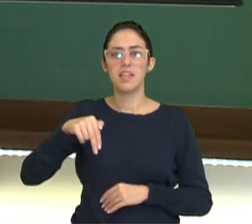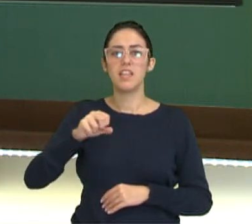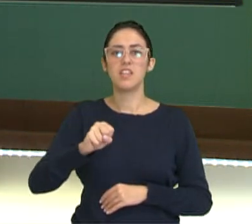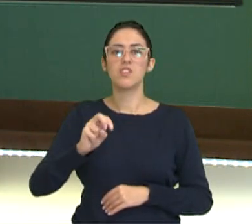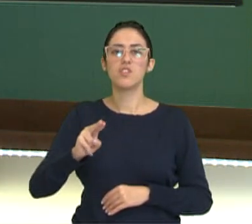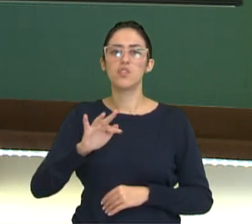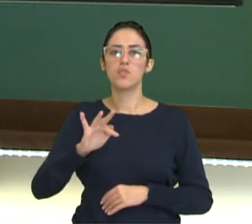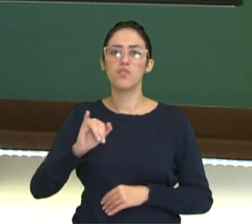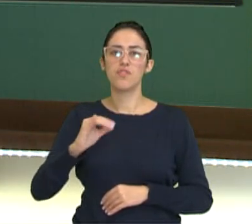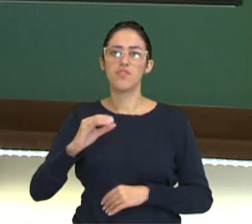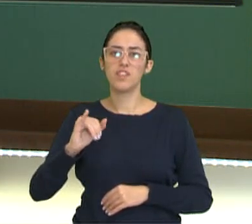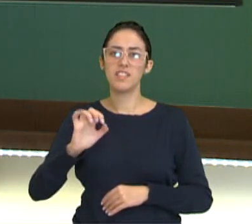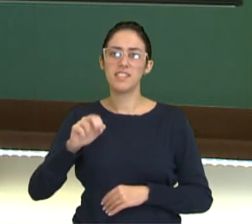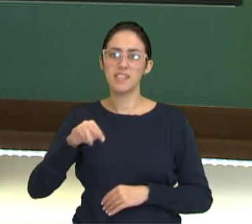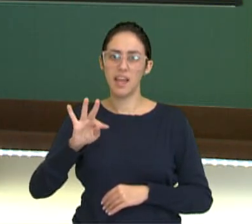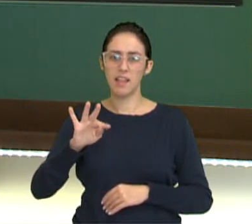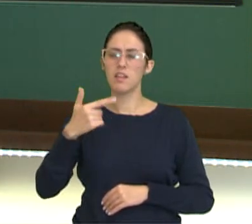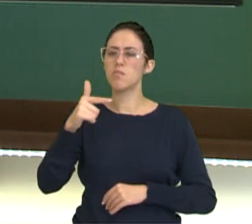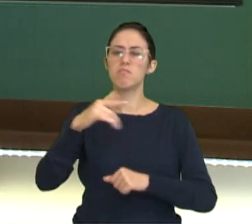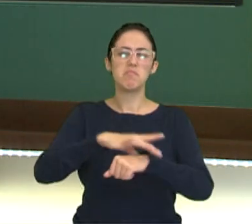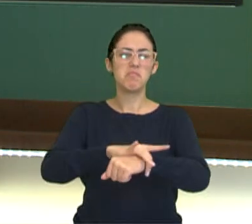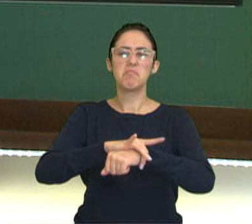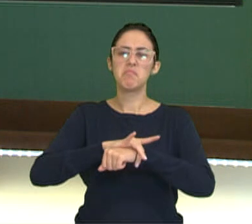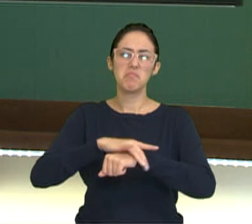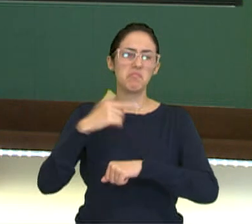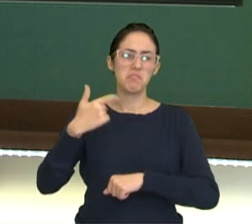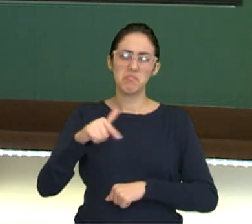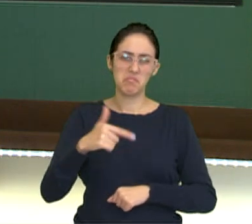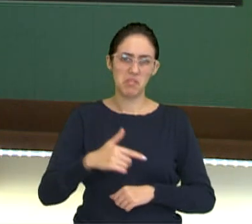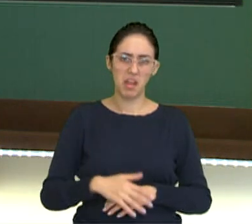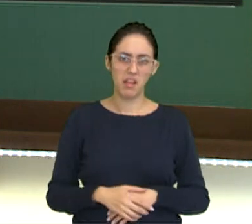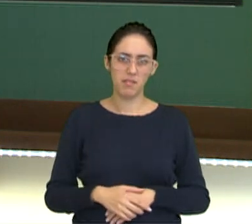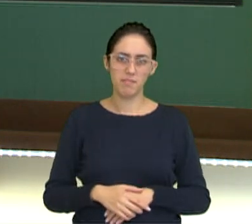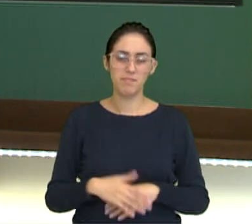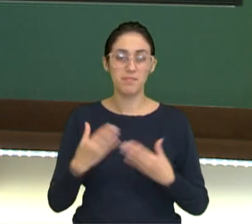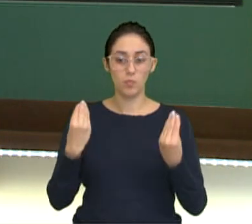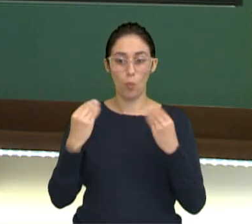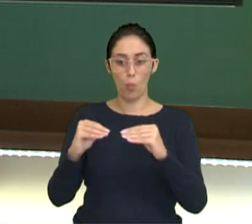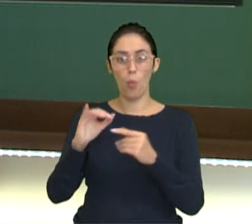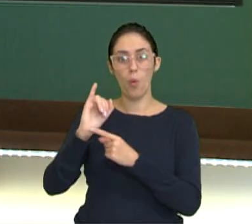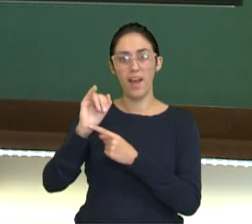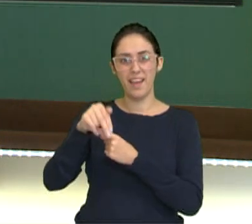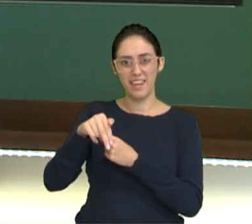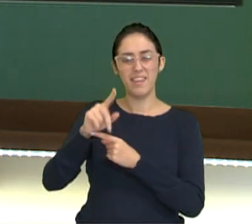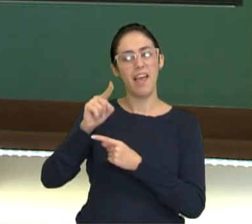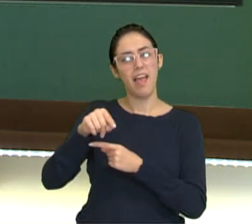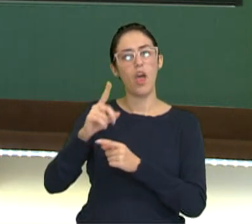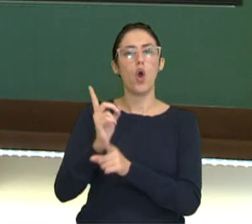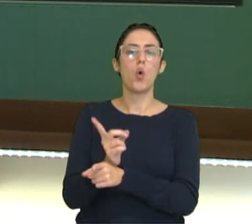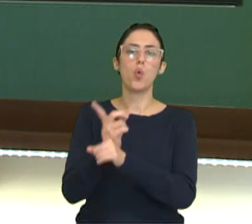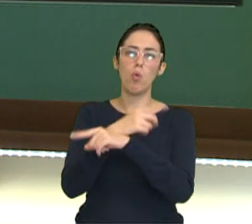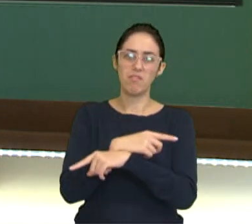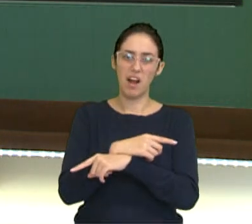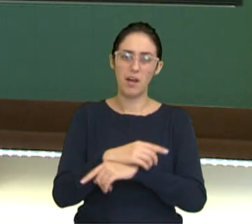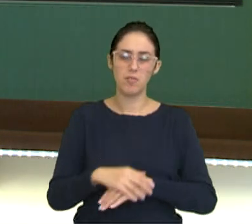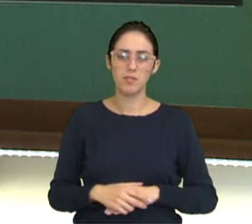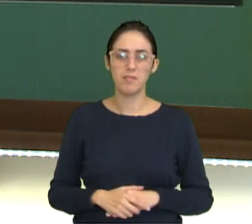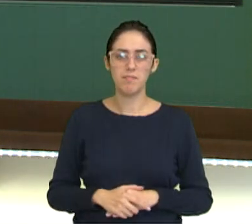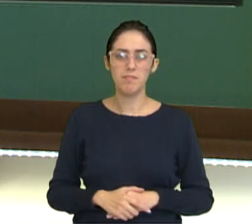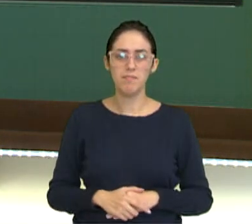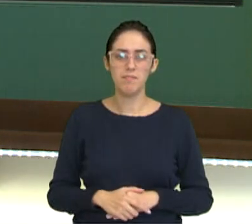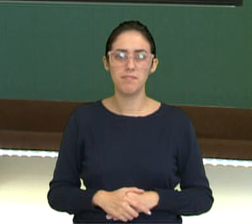insufficient. Insegurança, insuficiência. Então, acrescentando in, a gente dá a ideia oposta.